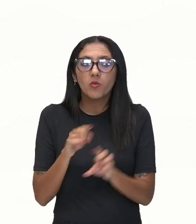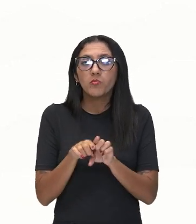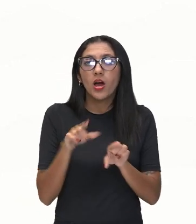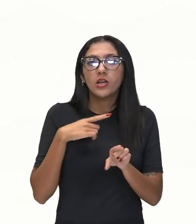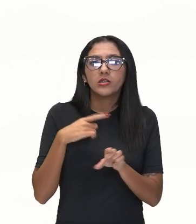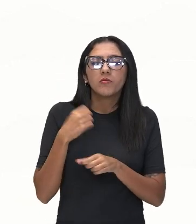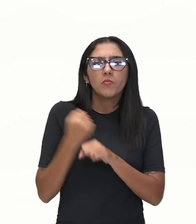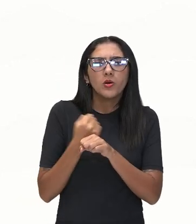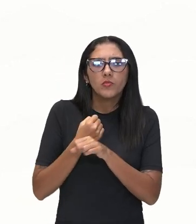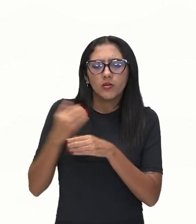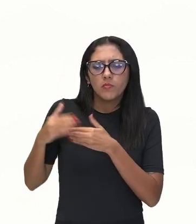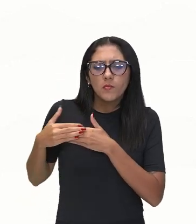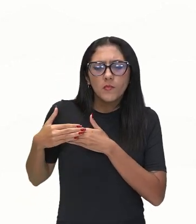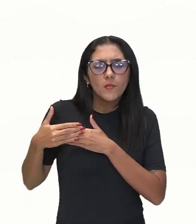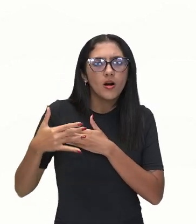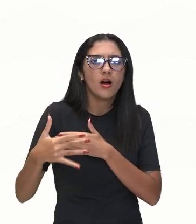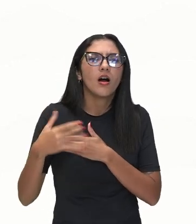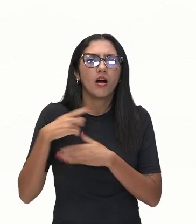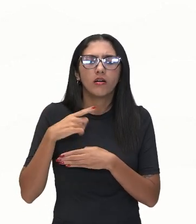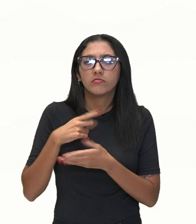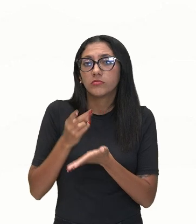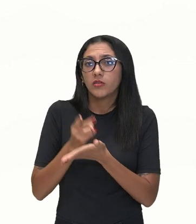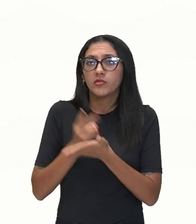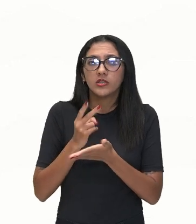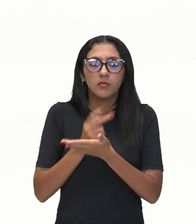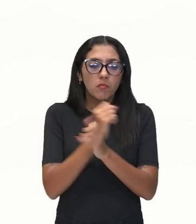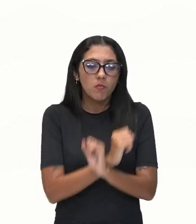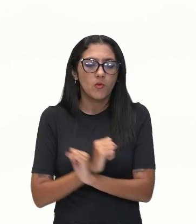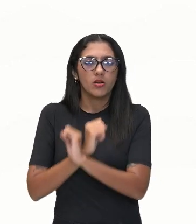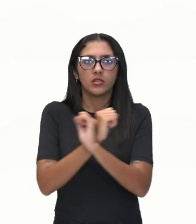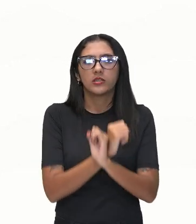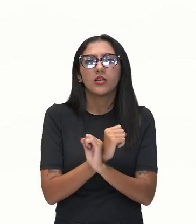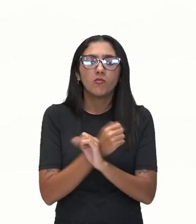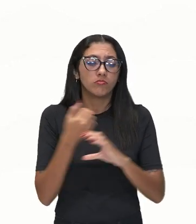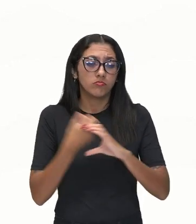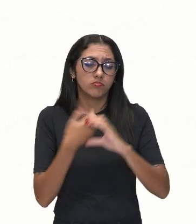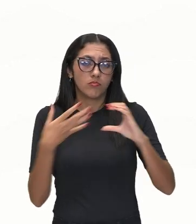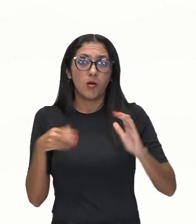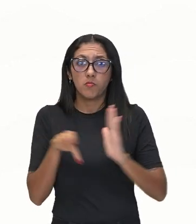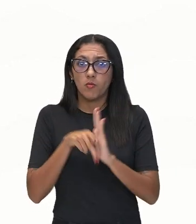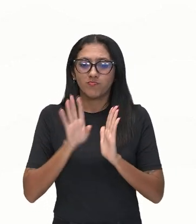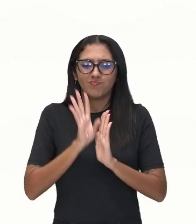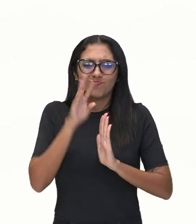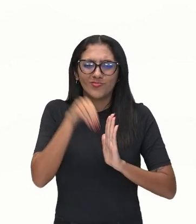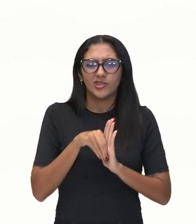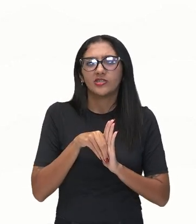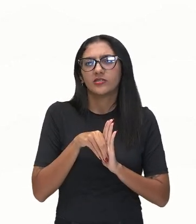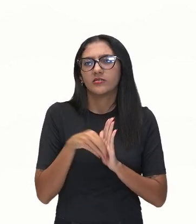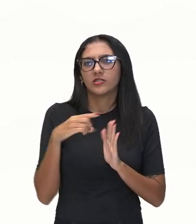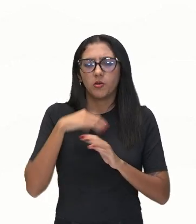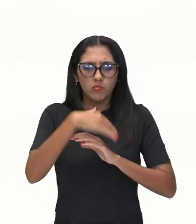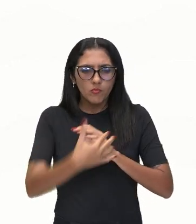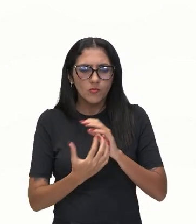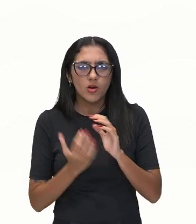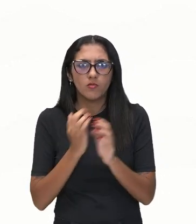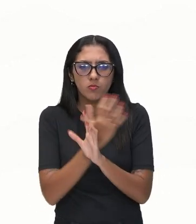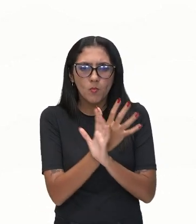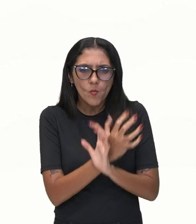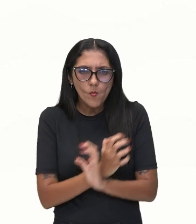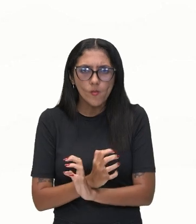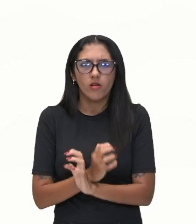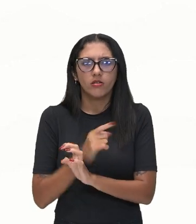né, das suas partes duras, por exemplo, para que então pudessem hoje